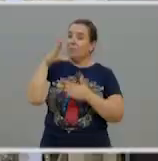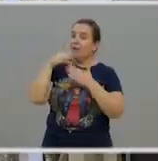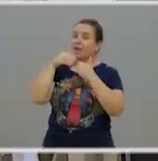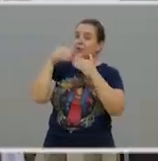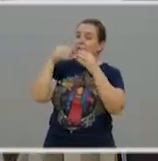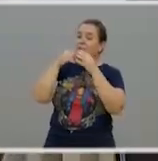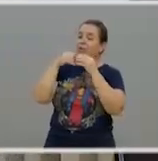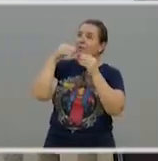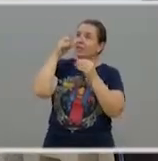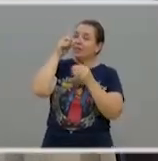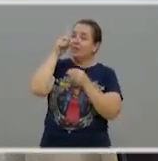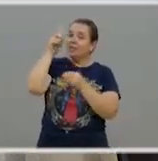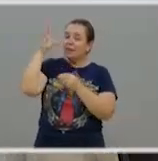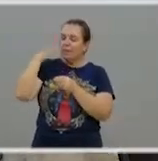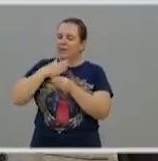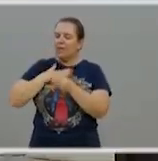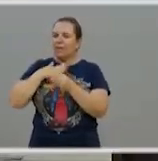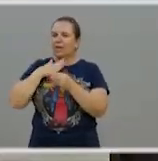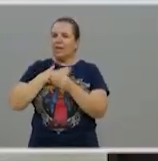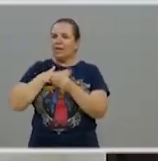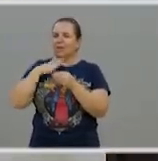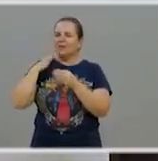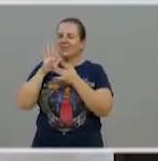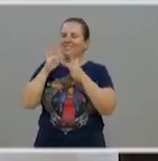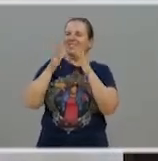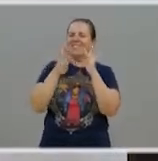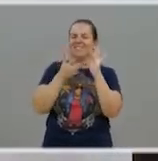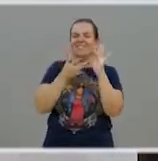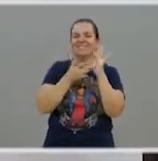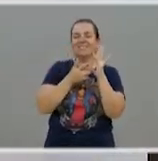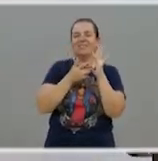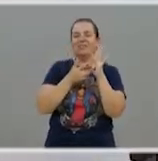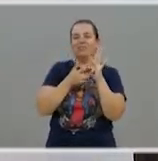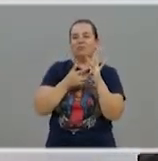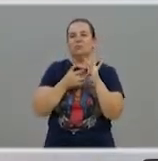Essa mão divina é